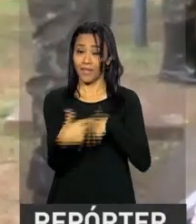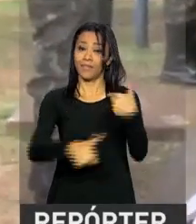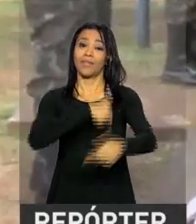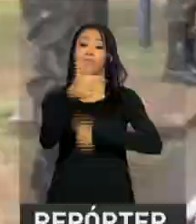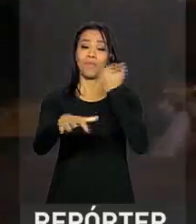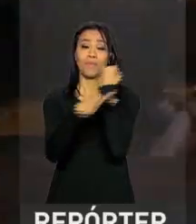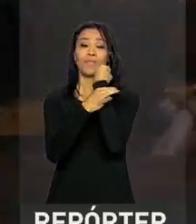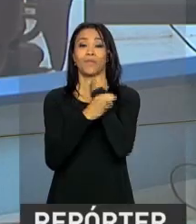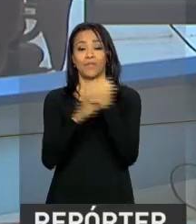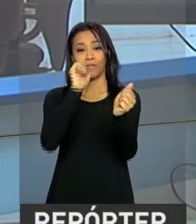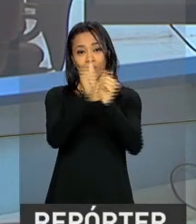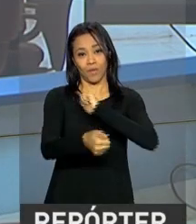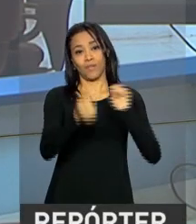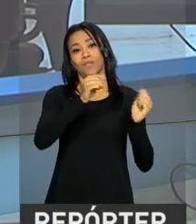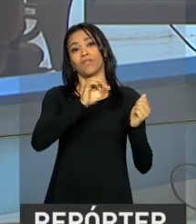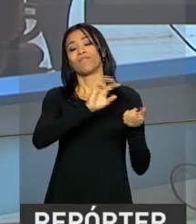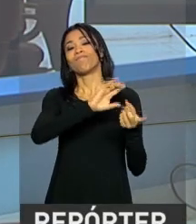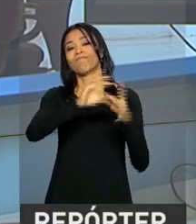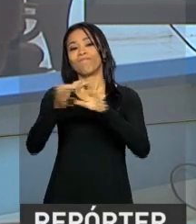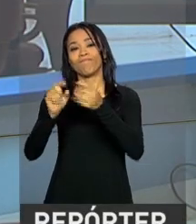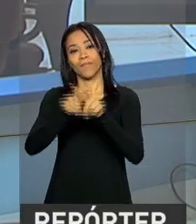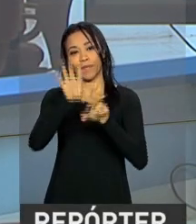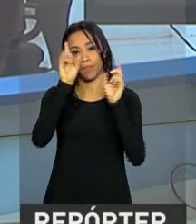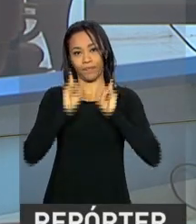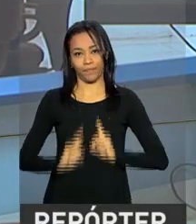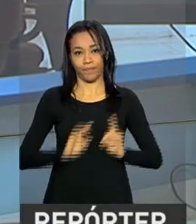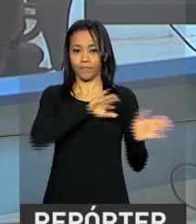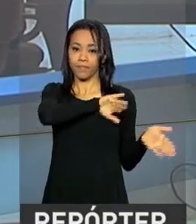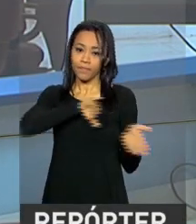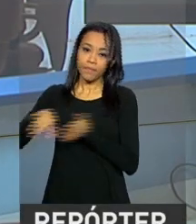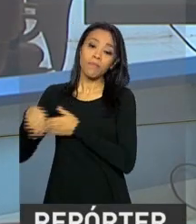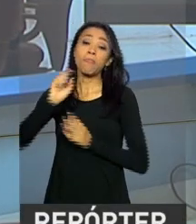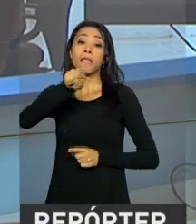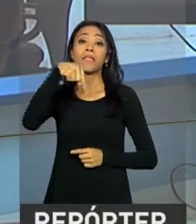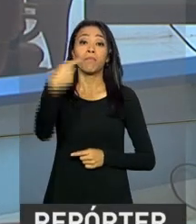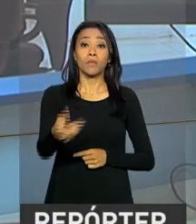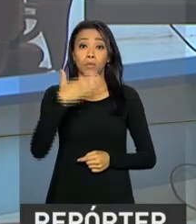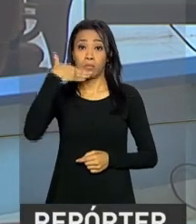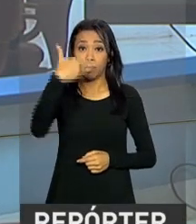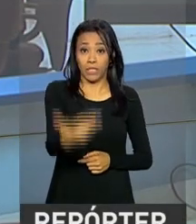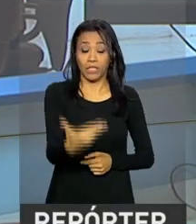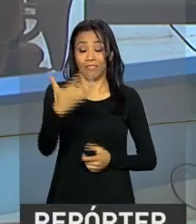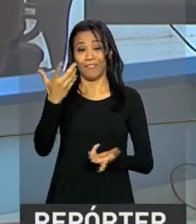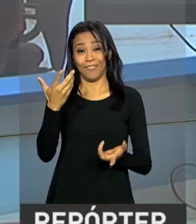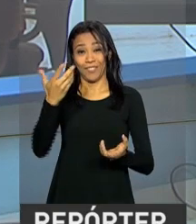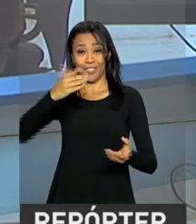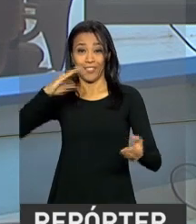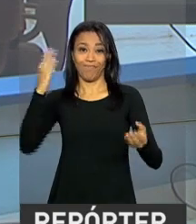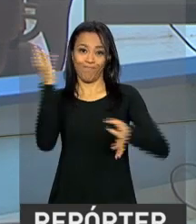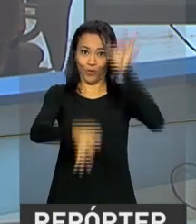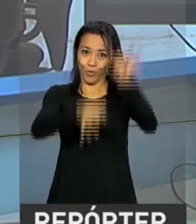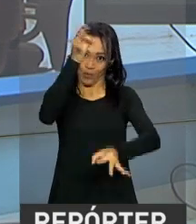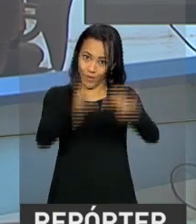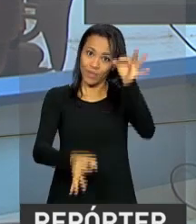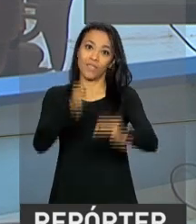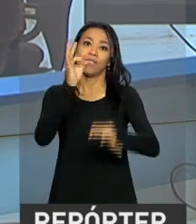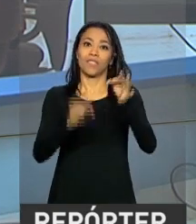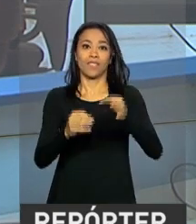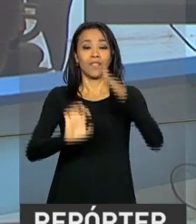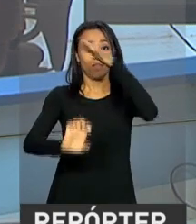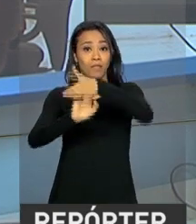Jogos Olímpicos. Após o pedido de recuperação judicial feito pela empresa de telefonia Oi, a